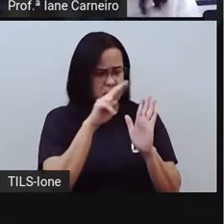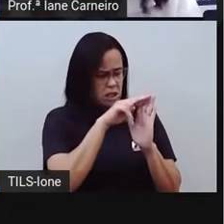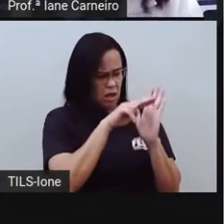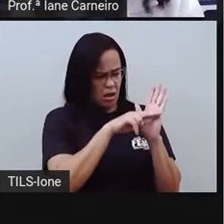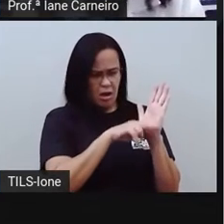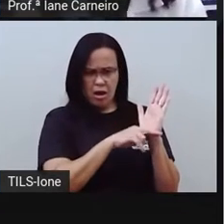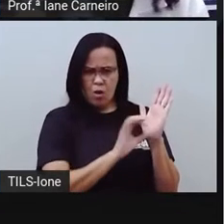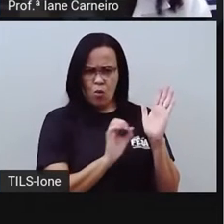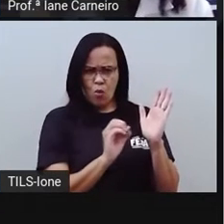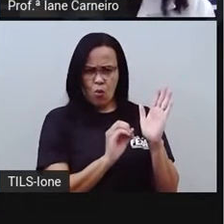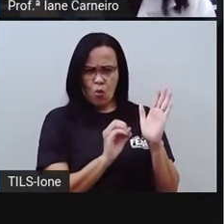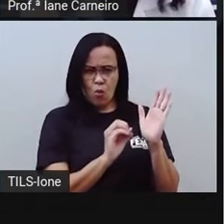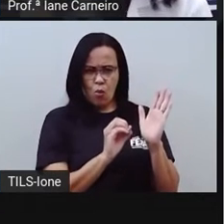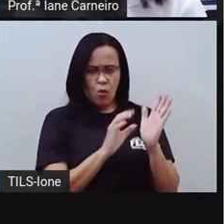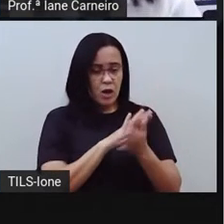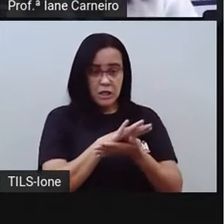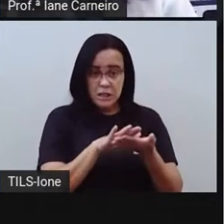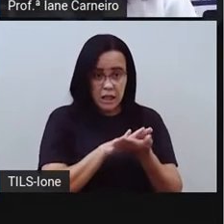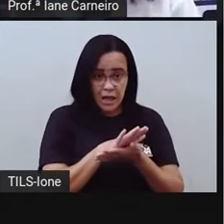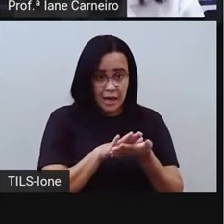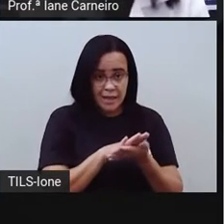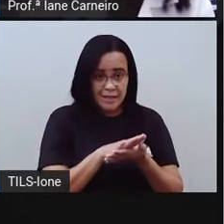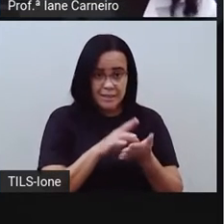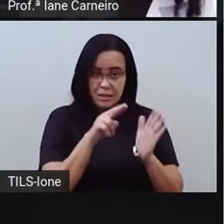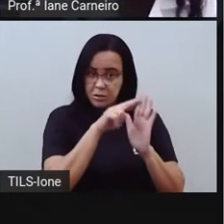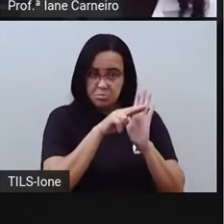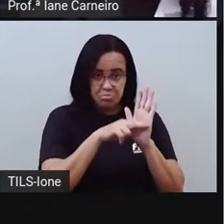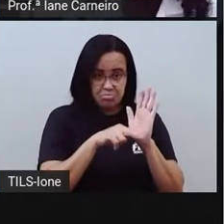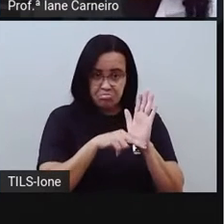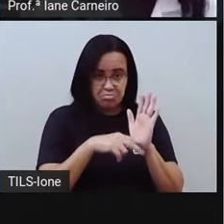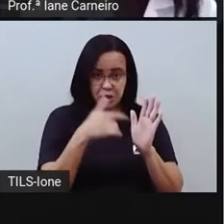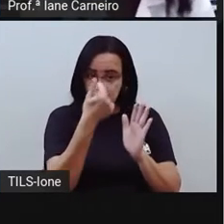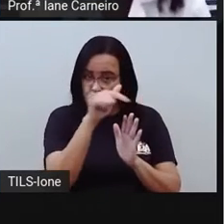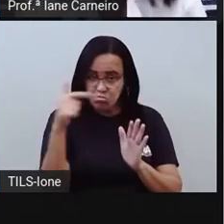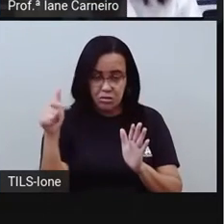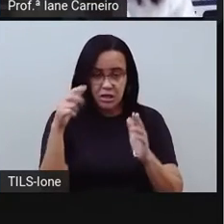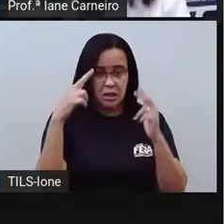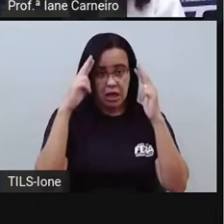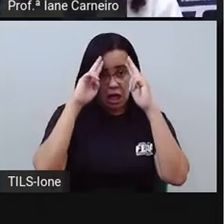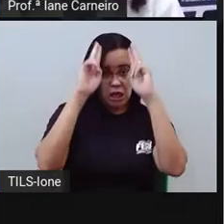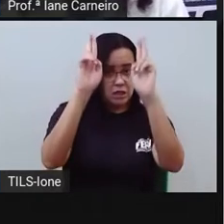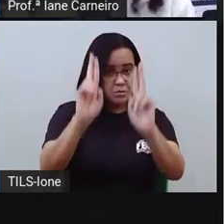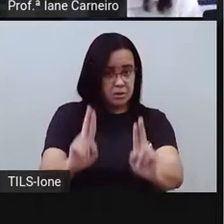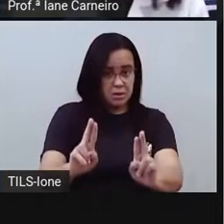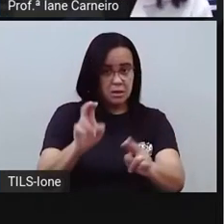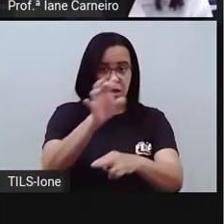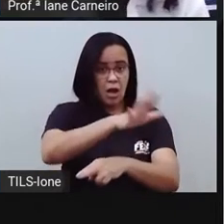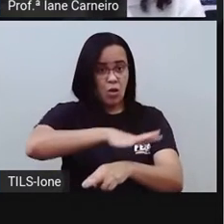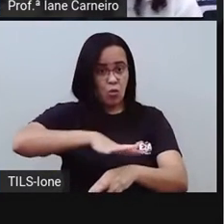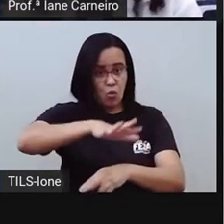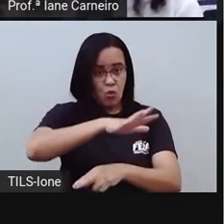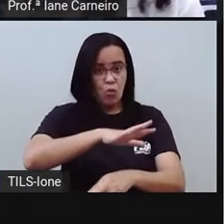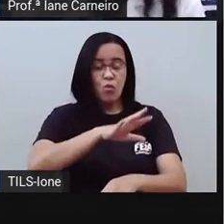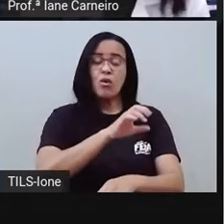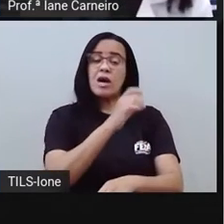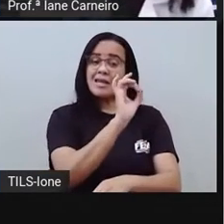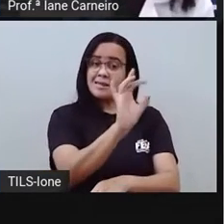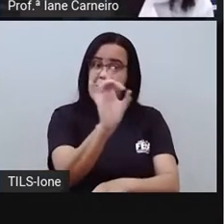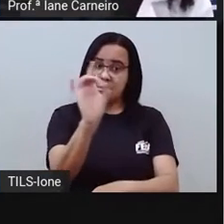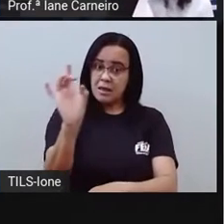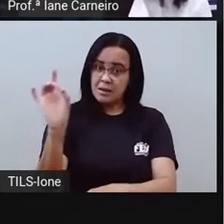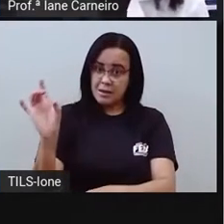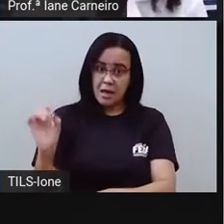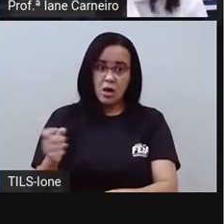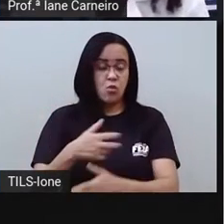né, já pensou? Não ter essas regras de respeitar o outro, o espaço do outro, os objetos do